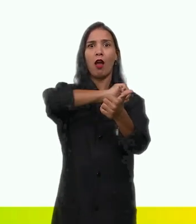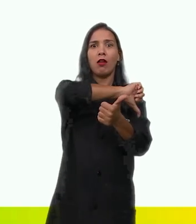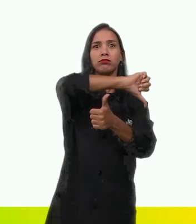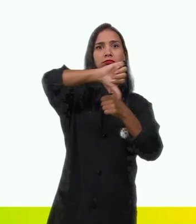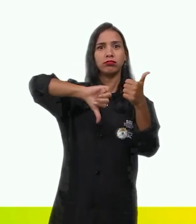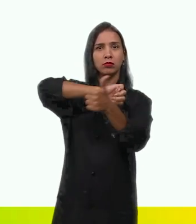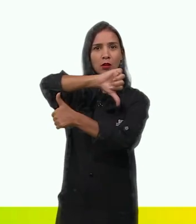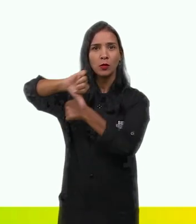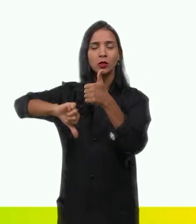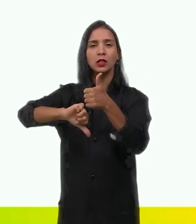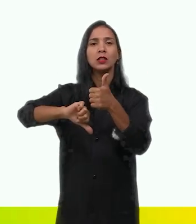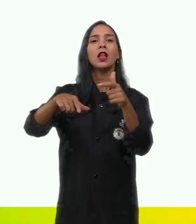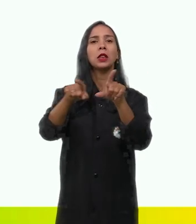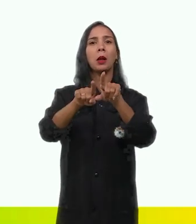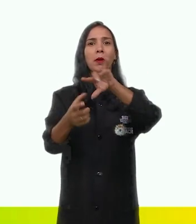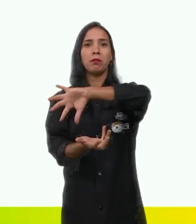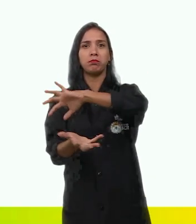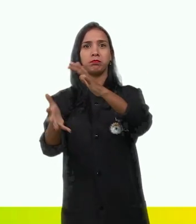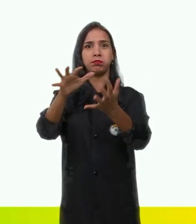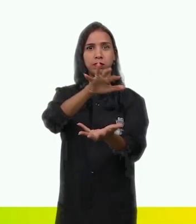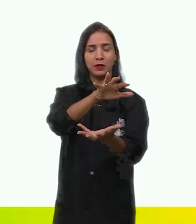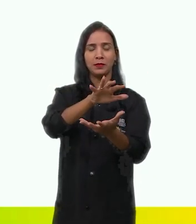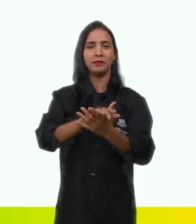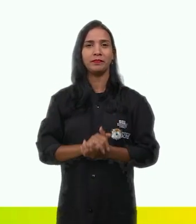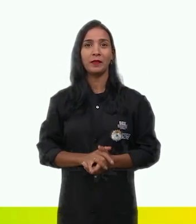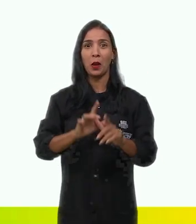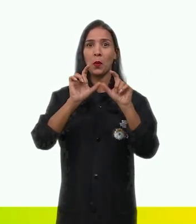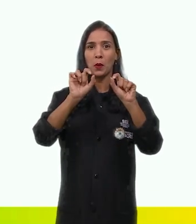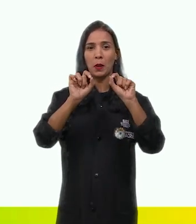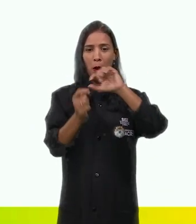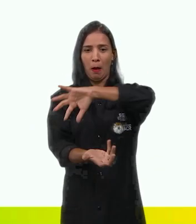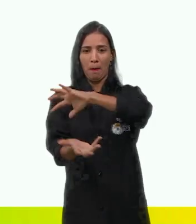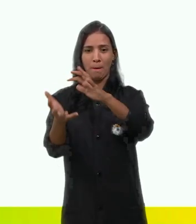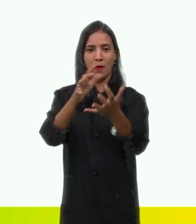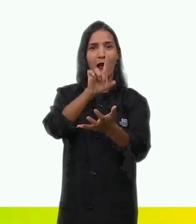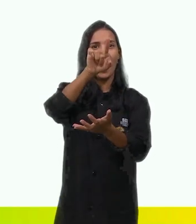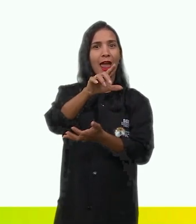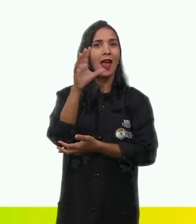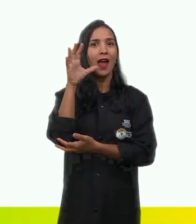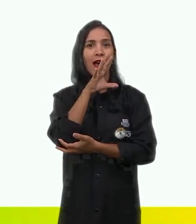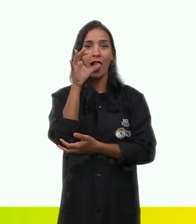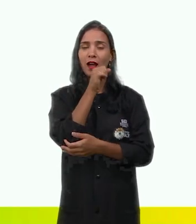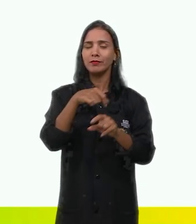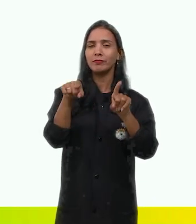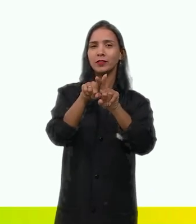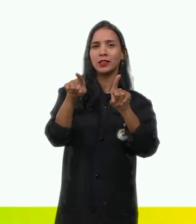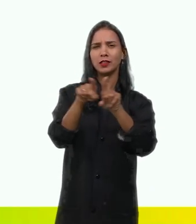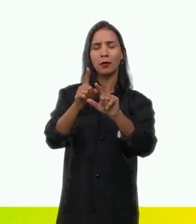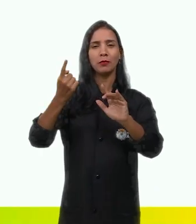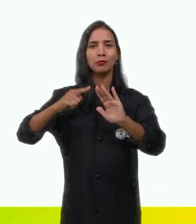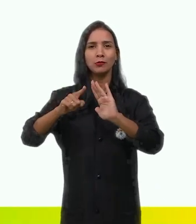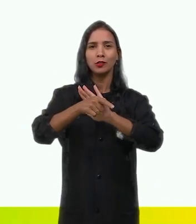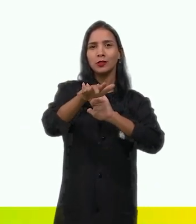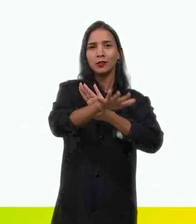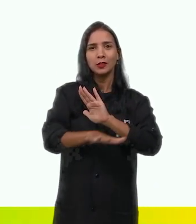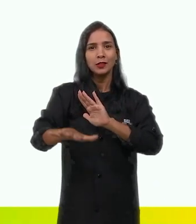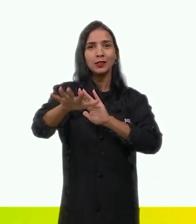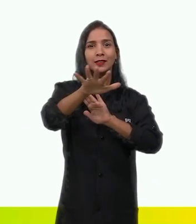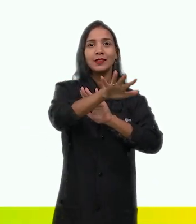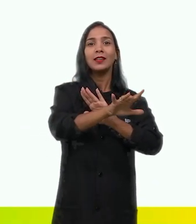radical. O que é essa mudança radical? É uma transformação rápida e profunda no, olha aí,